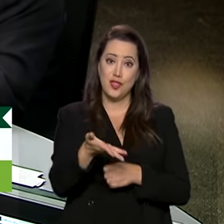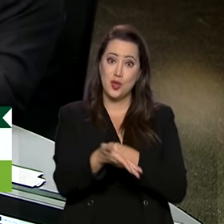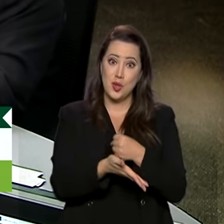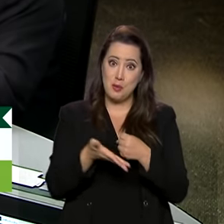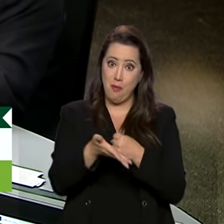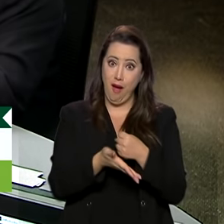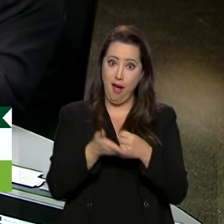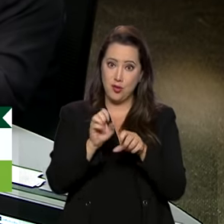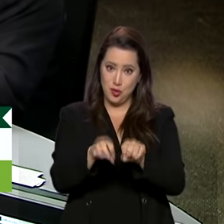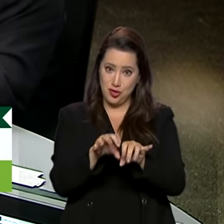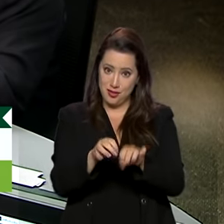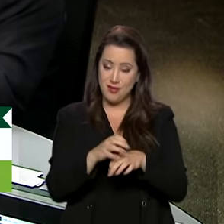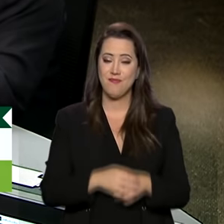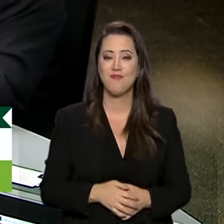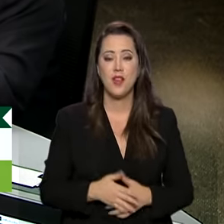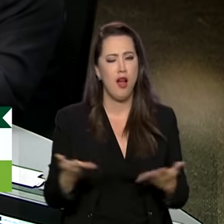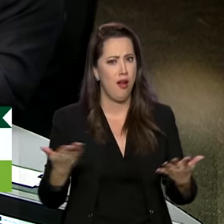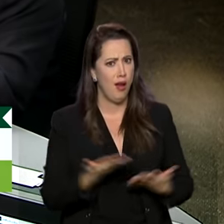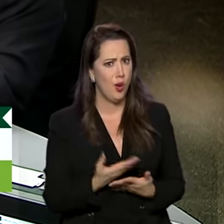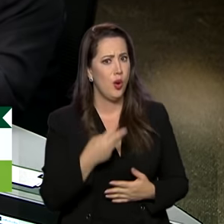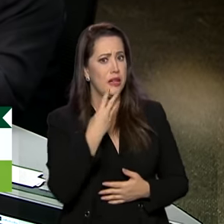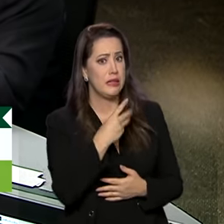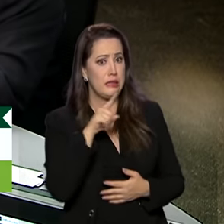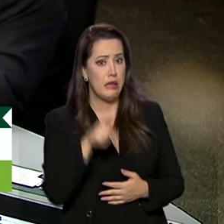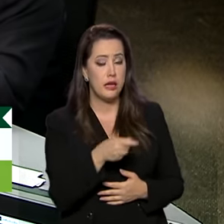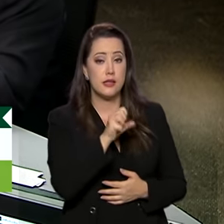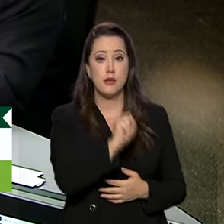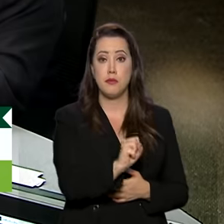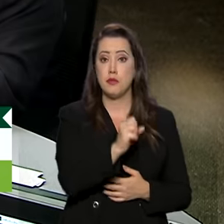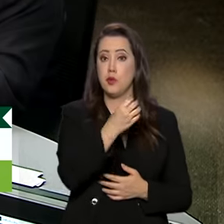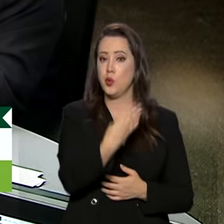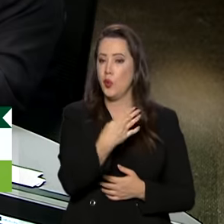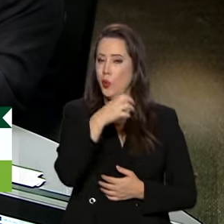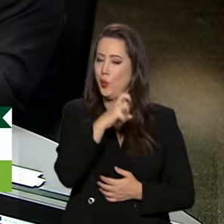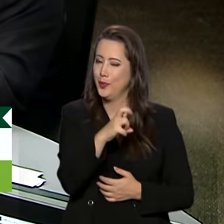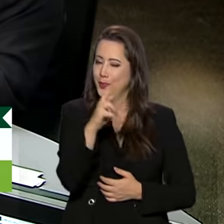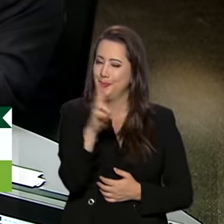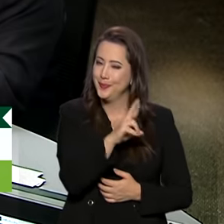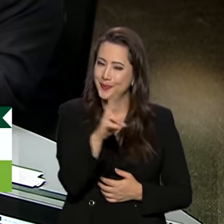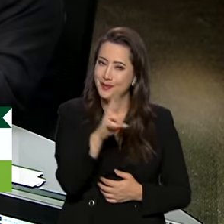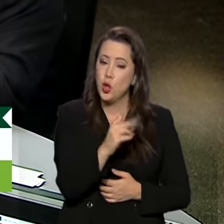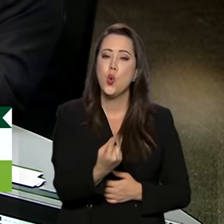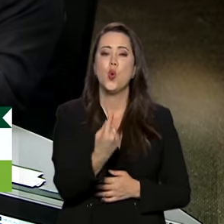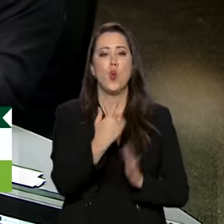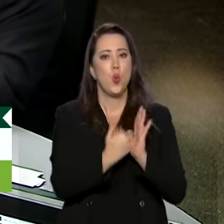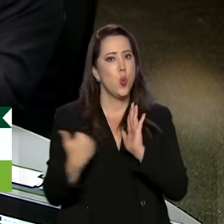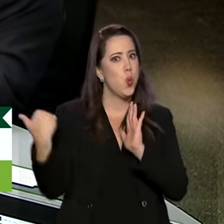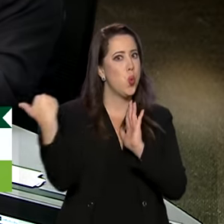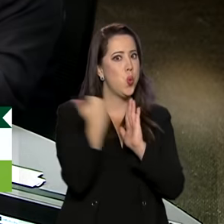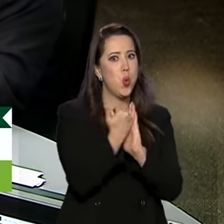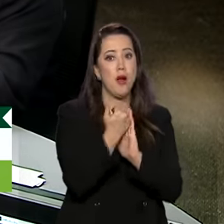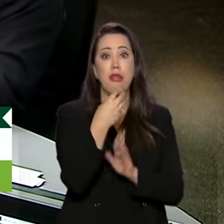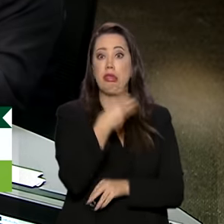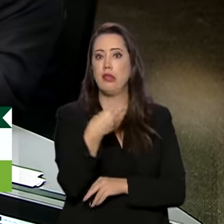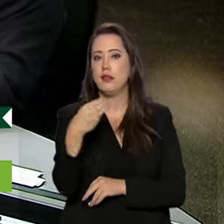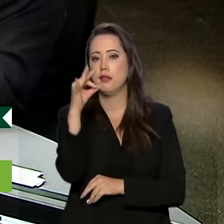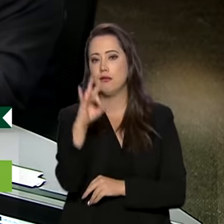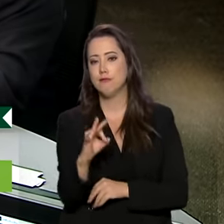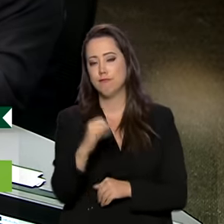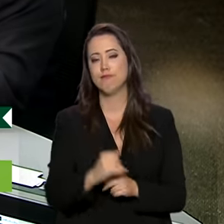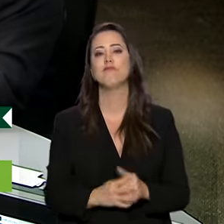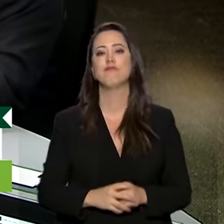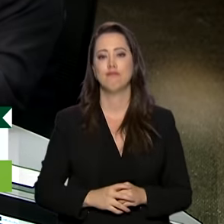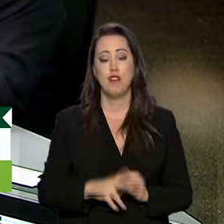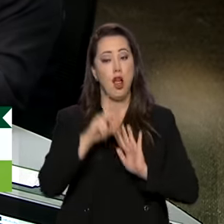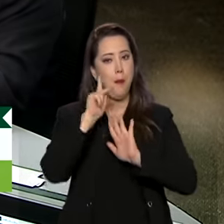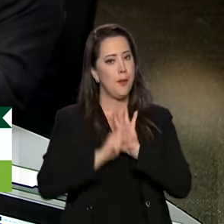pública de ensino agora O valor é de pouco mais de 3.845 reais um reajuste de mais de trinta e três por cento